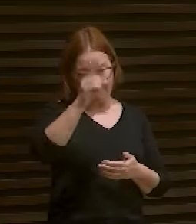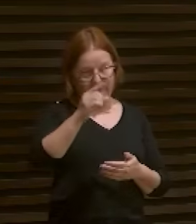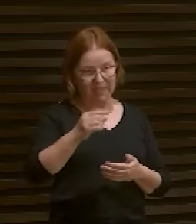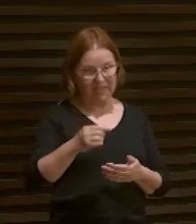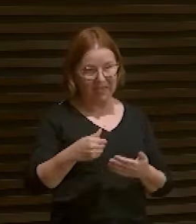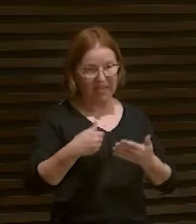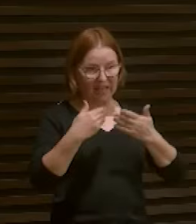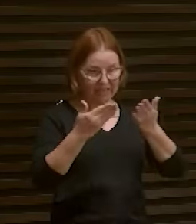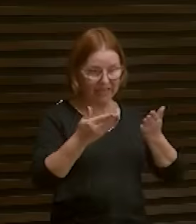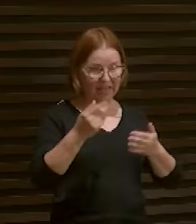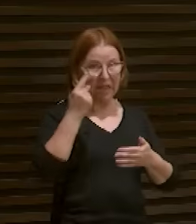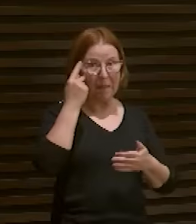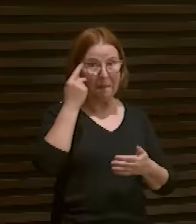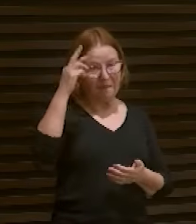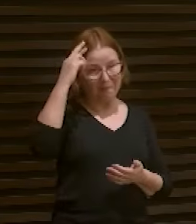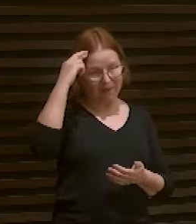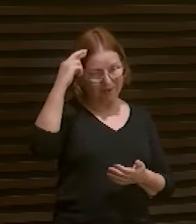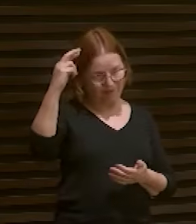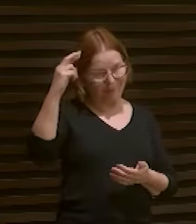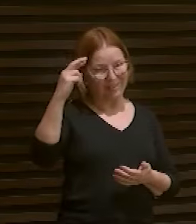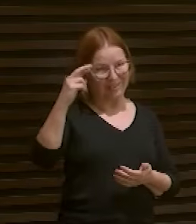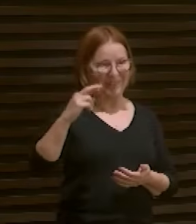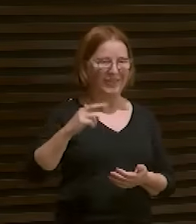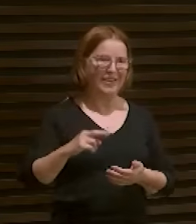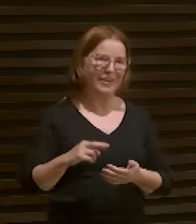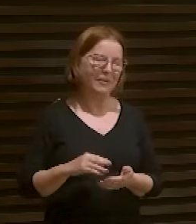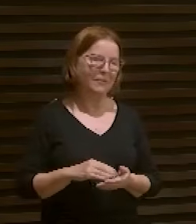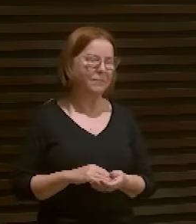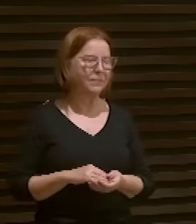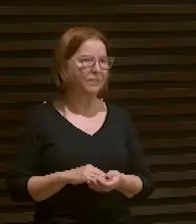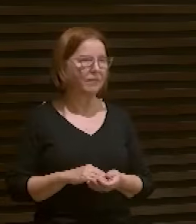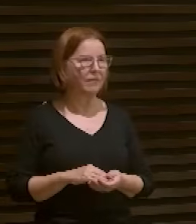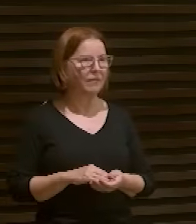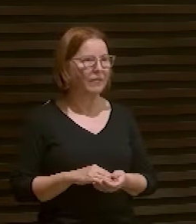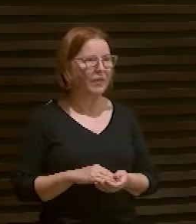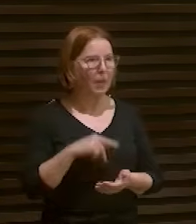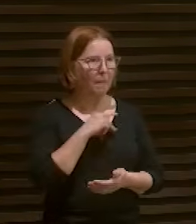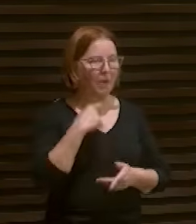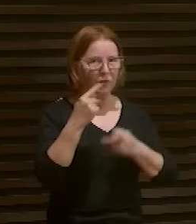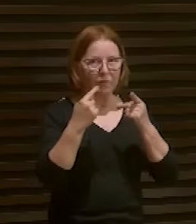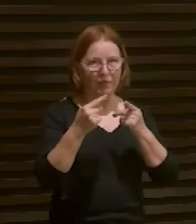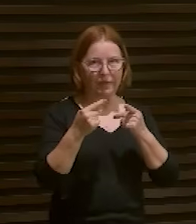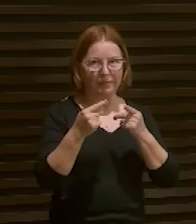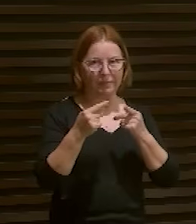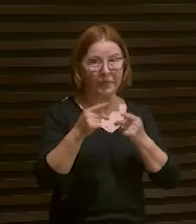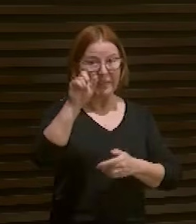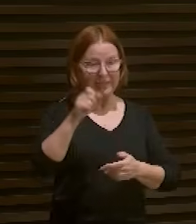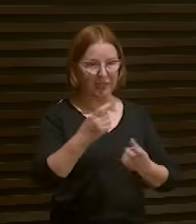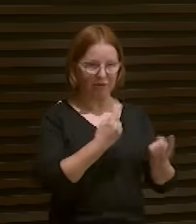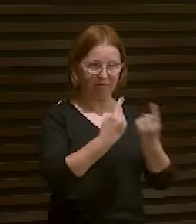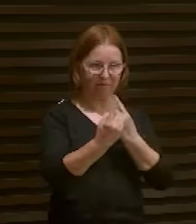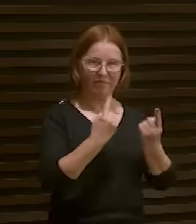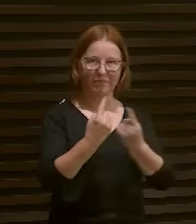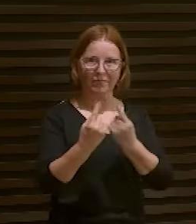Efésios 4:32, o apóstolo Paulo vai repetir praticamente a mesma coisa, quando ele diz: sede uns para com